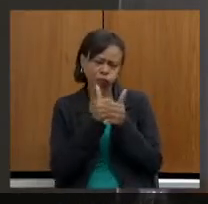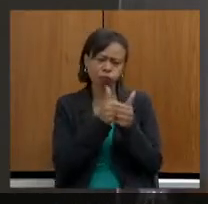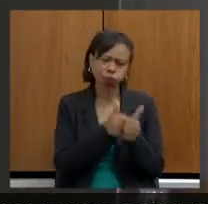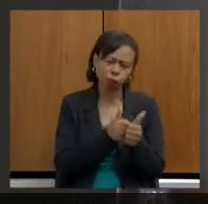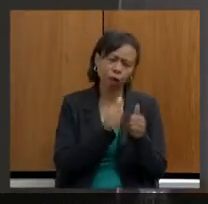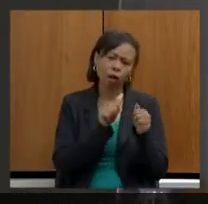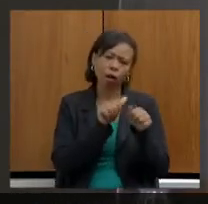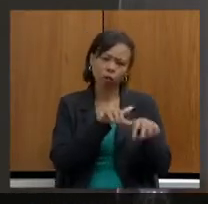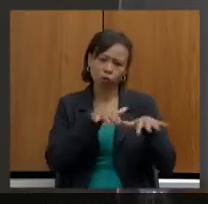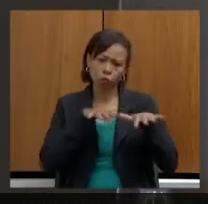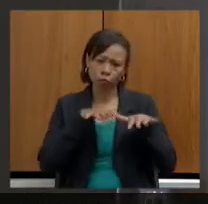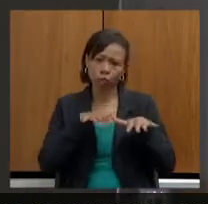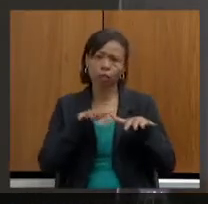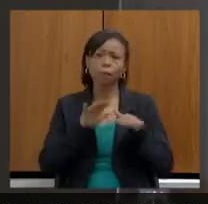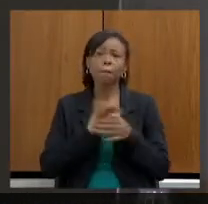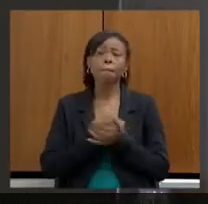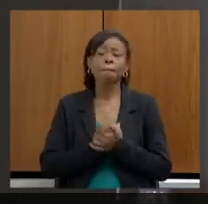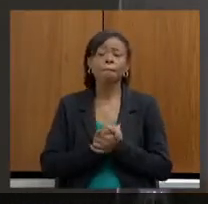o